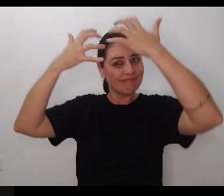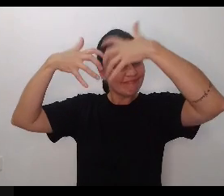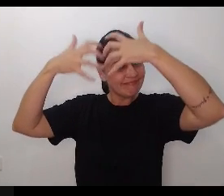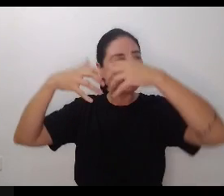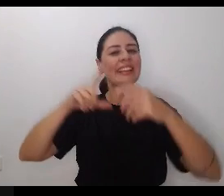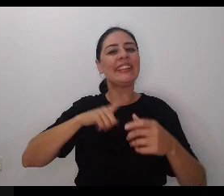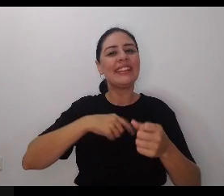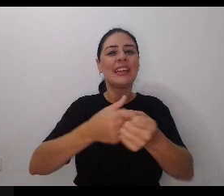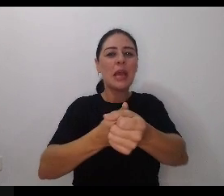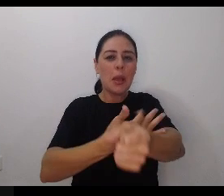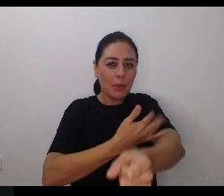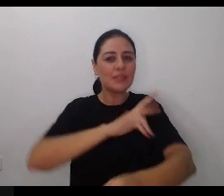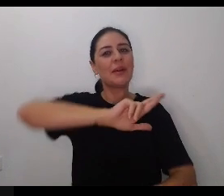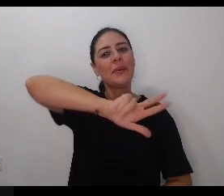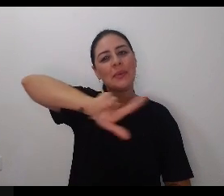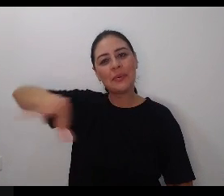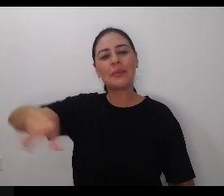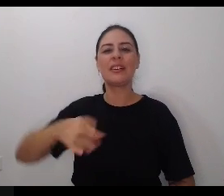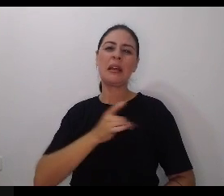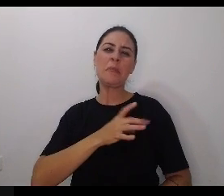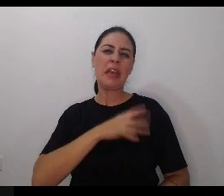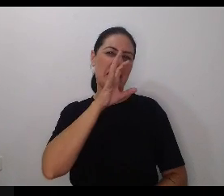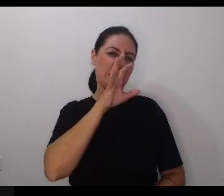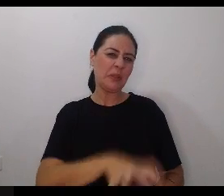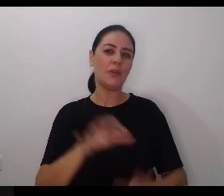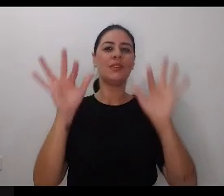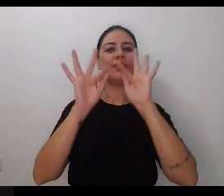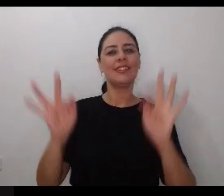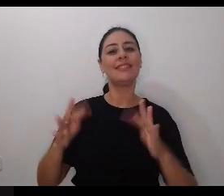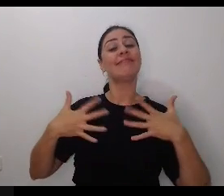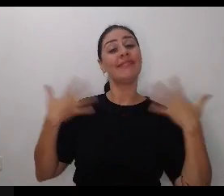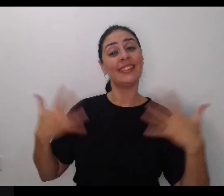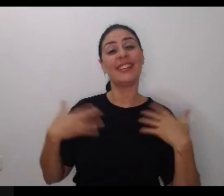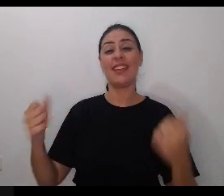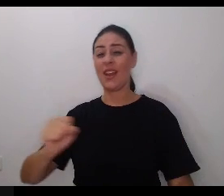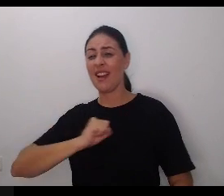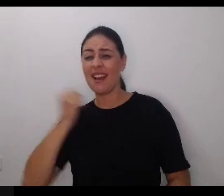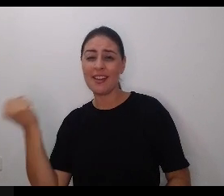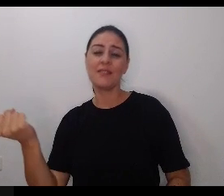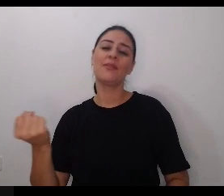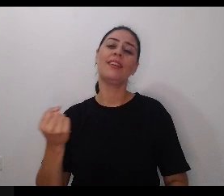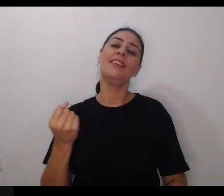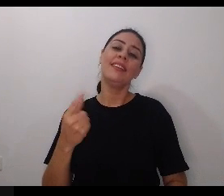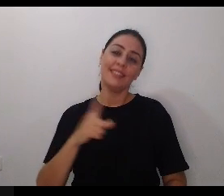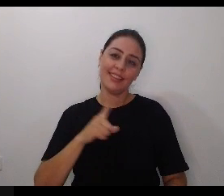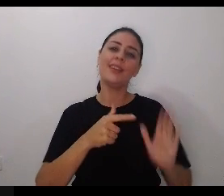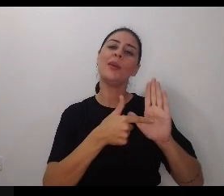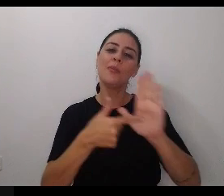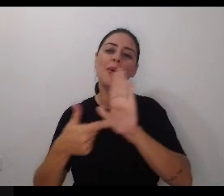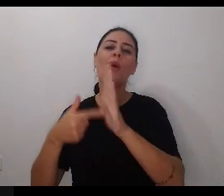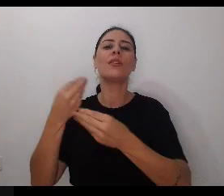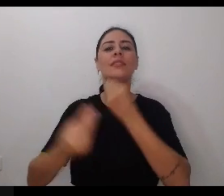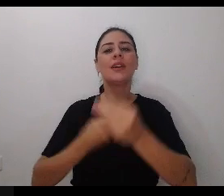Dentro da cabecinha ali da menininha tem cada emoção, né? O medo, o nojo, a felicidade, a alegria, a raiva.